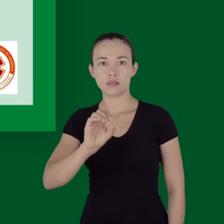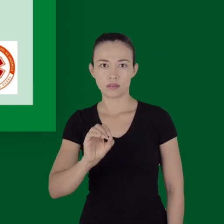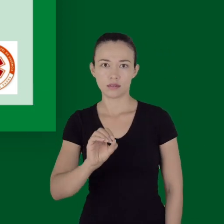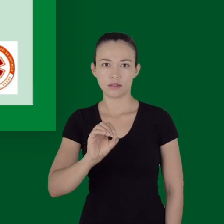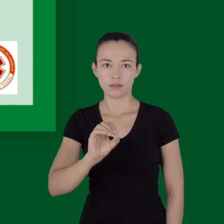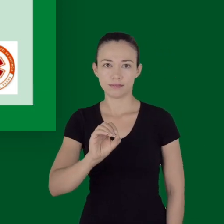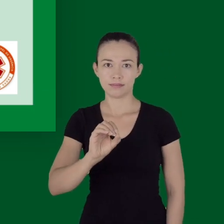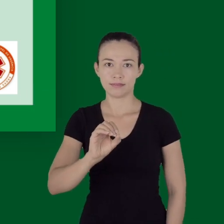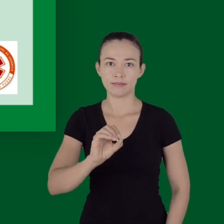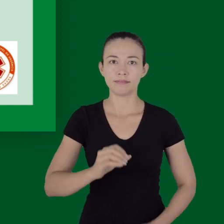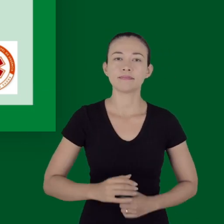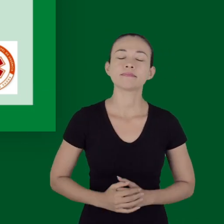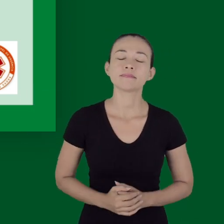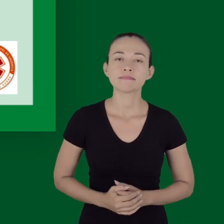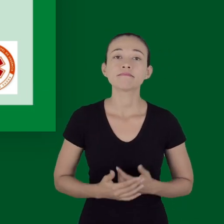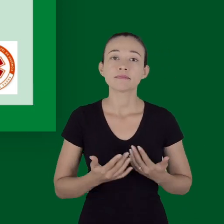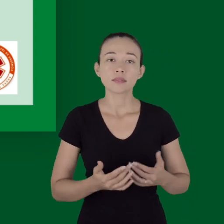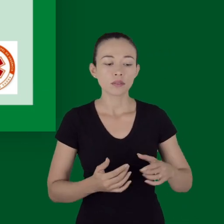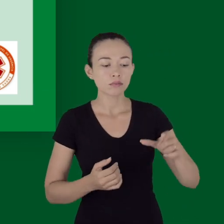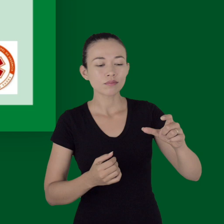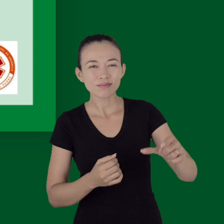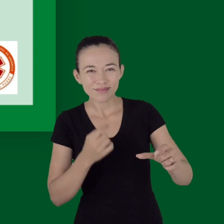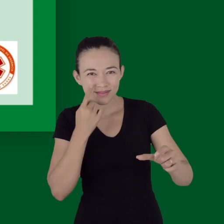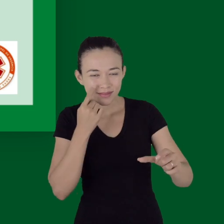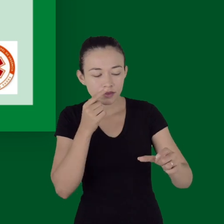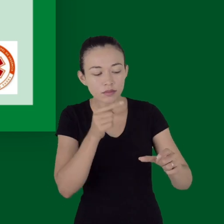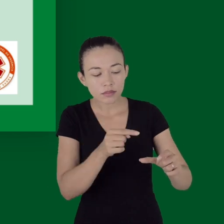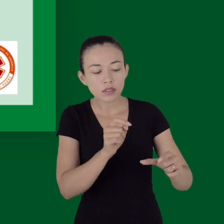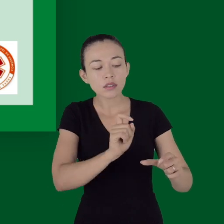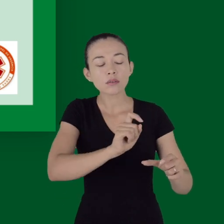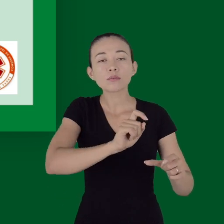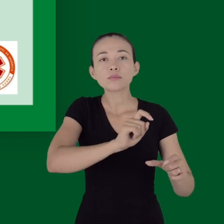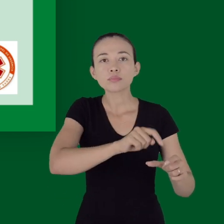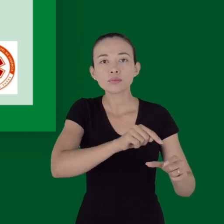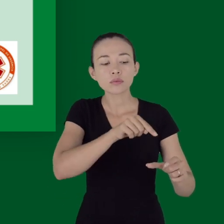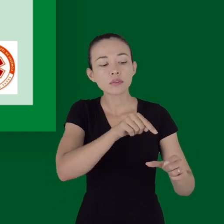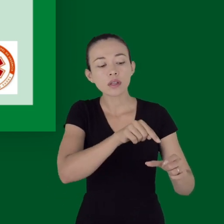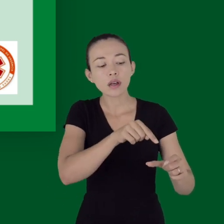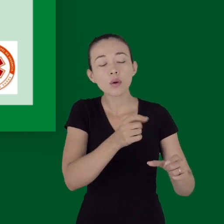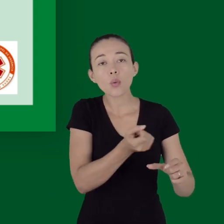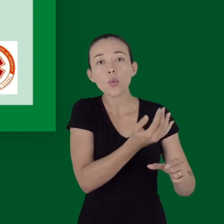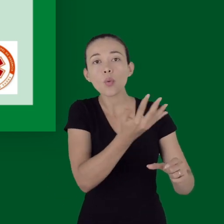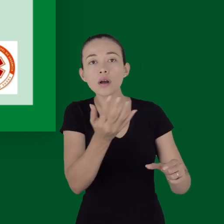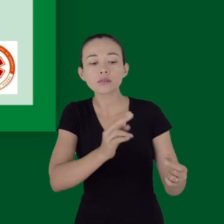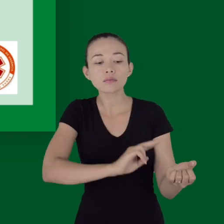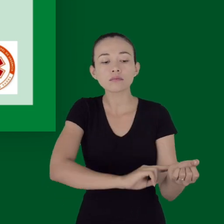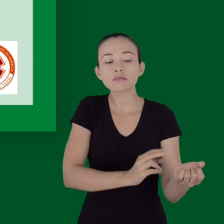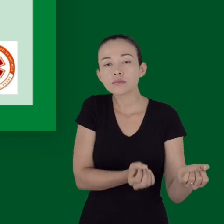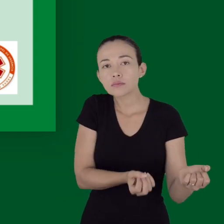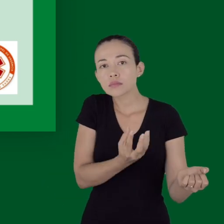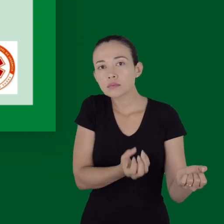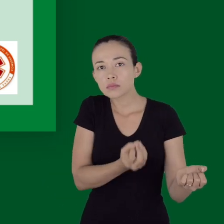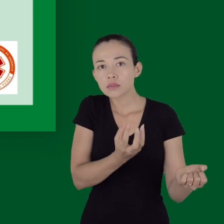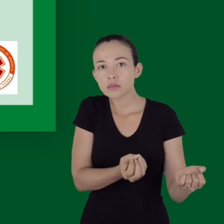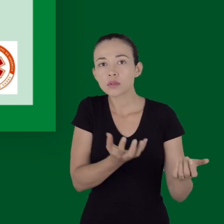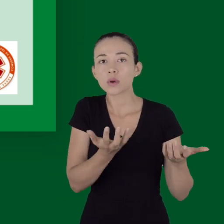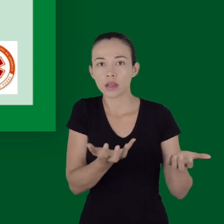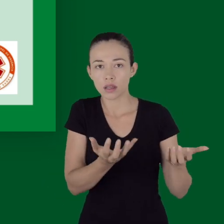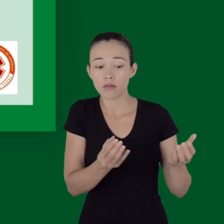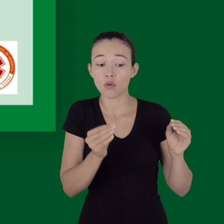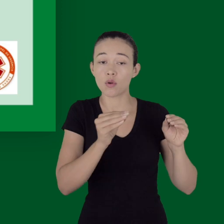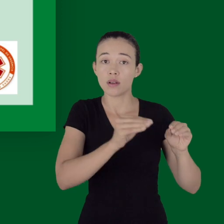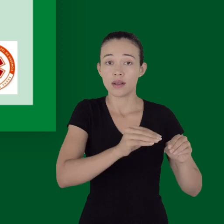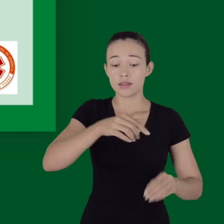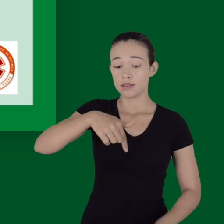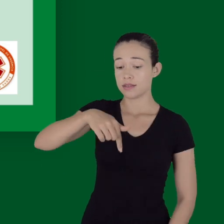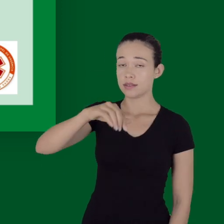regulo a frequência que eu quero de estimulação, então se são 60, 50, 70, 80 ou mais batimentos, nesse caso eu vou deixar em